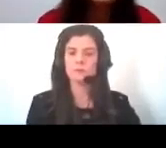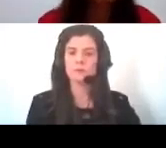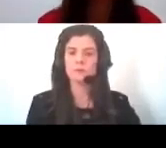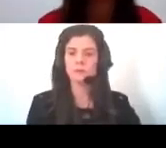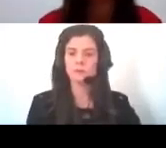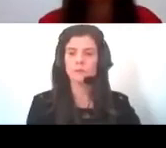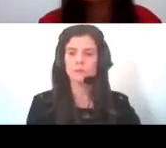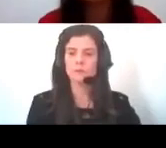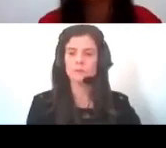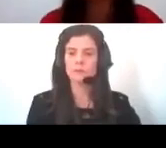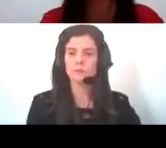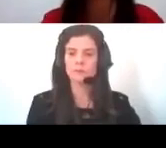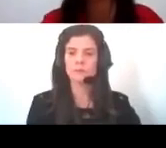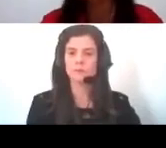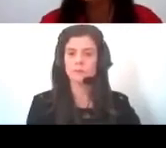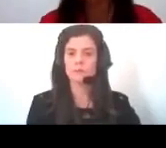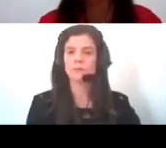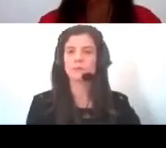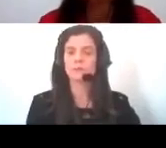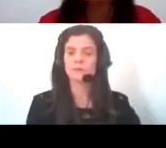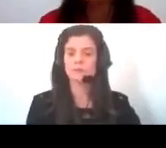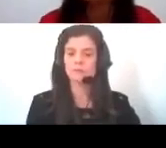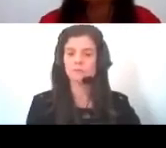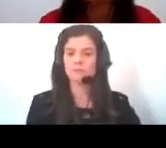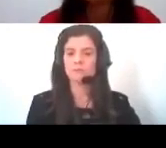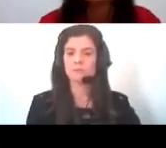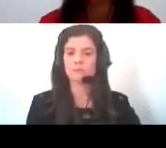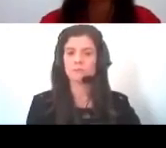à população essa prática esportiva e recreação.